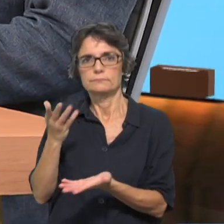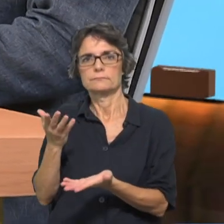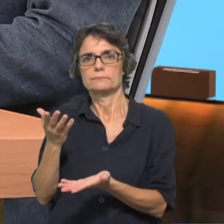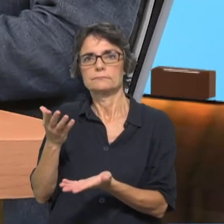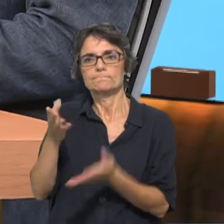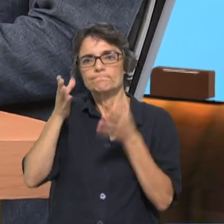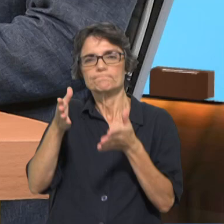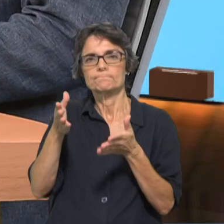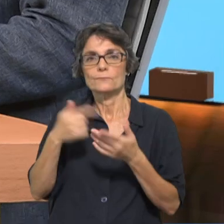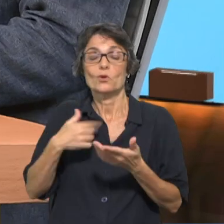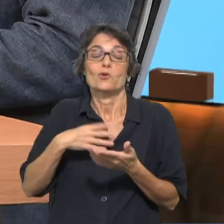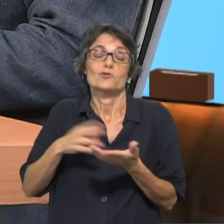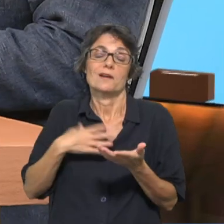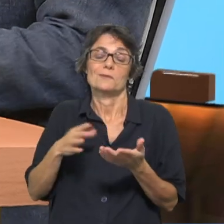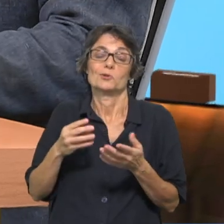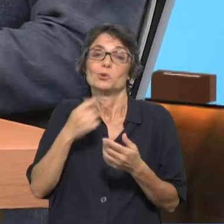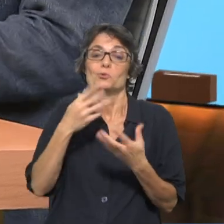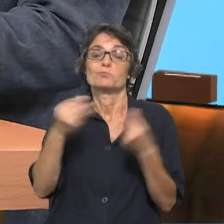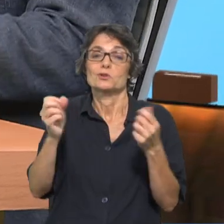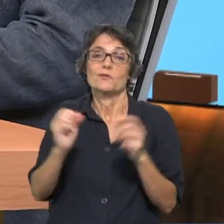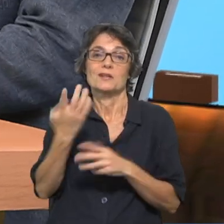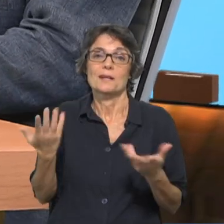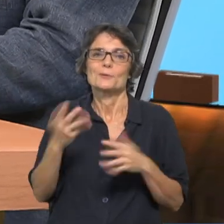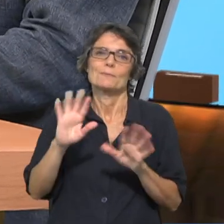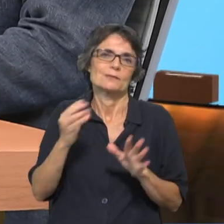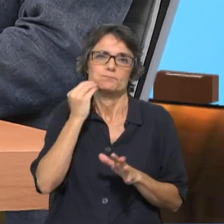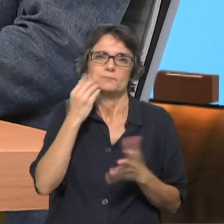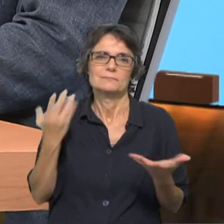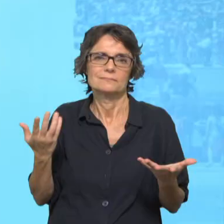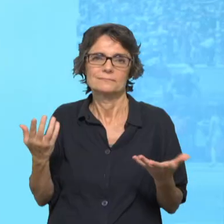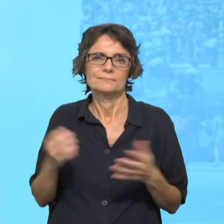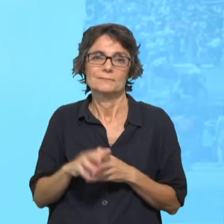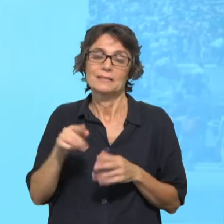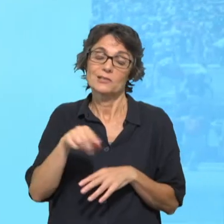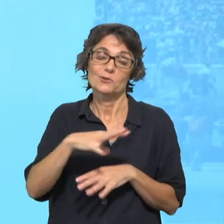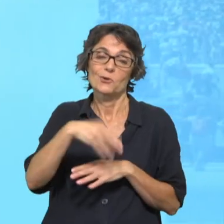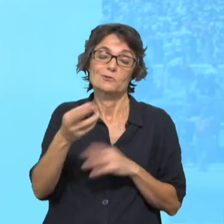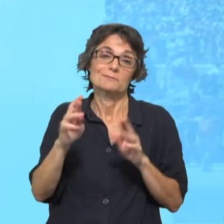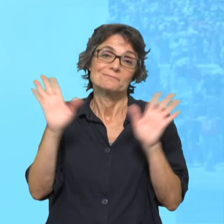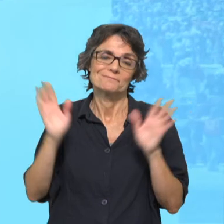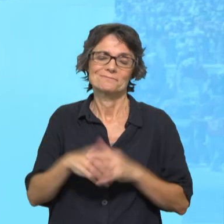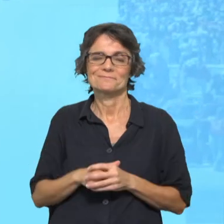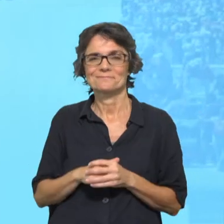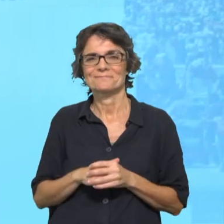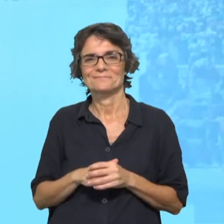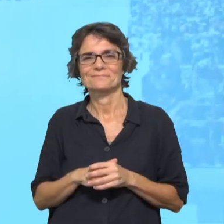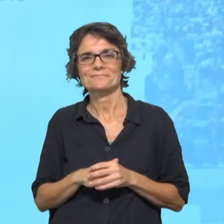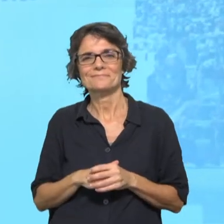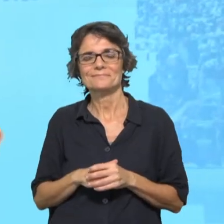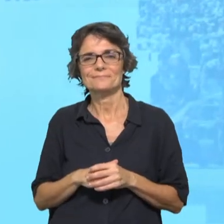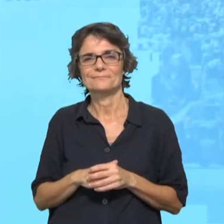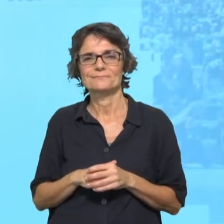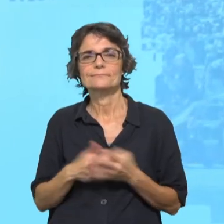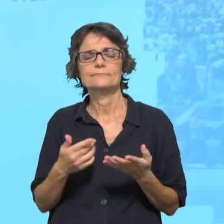tivesse consequências imediatas, mas pronto, isso tem tudo a ver com ajustes de expectativas, acho eu. E vamos a este tema